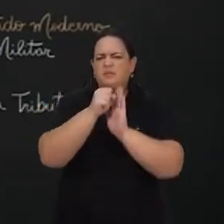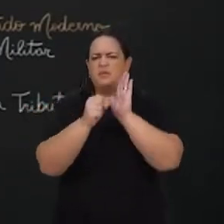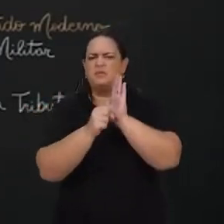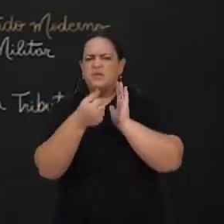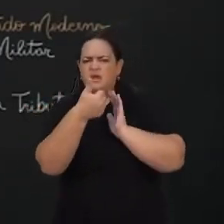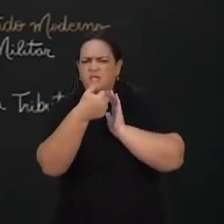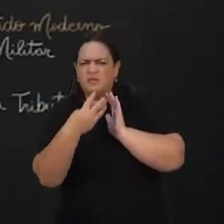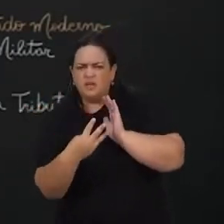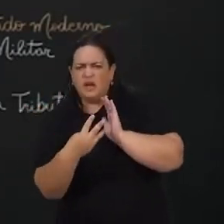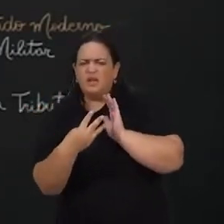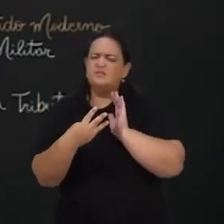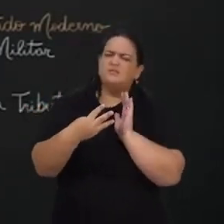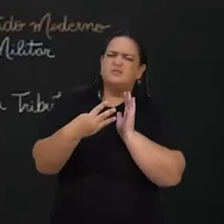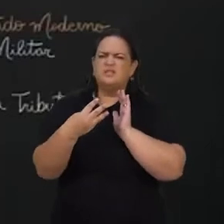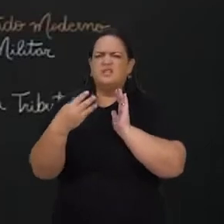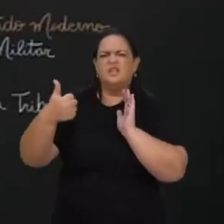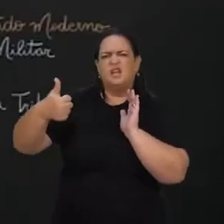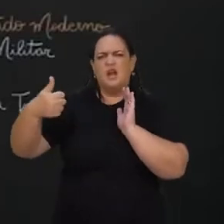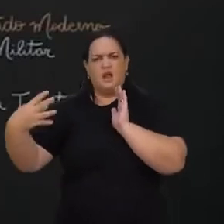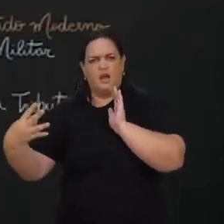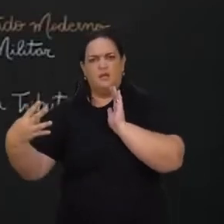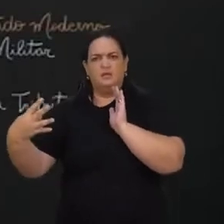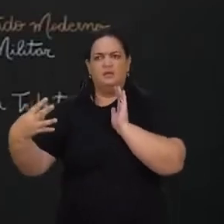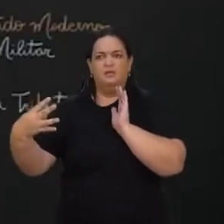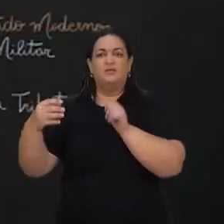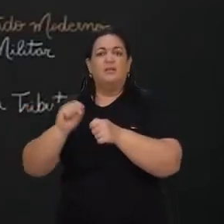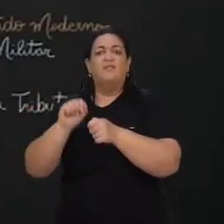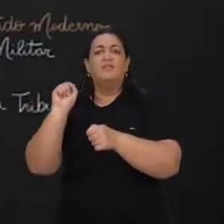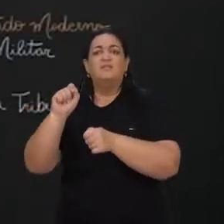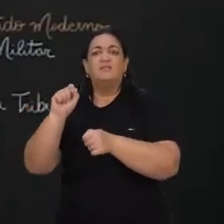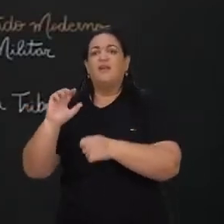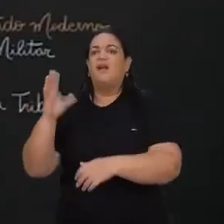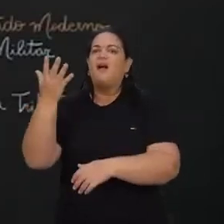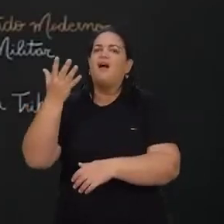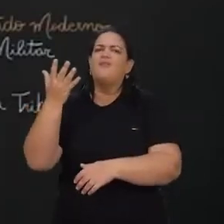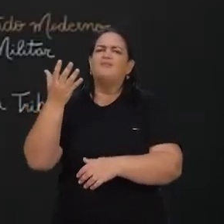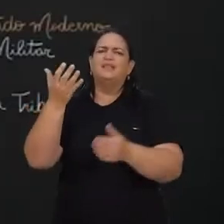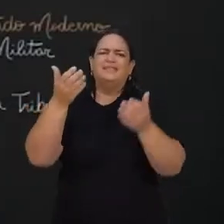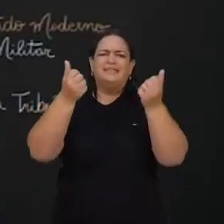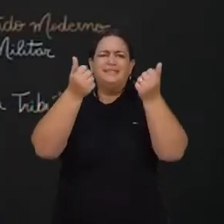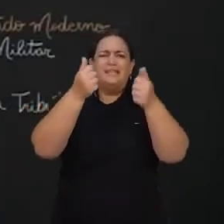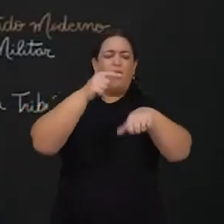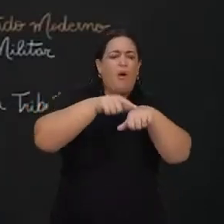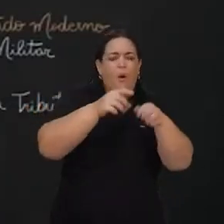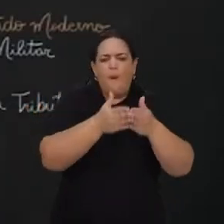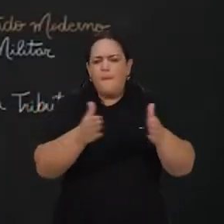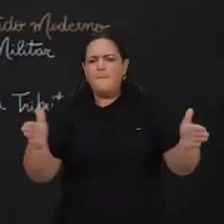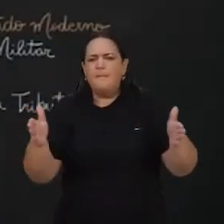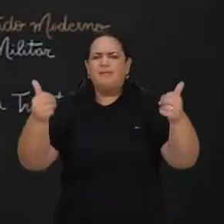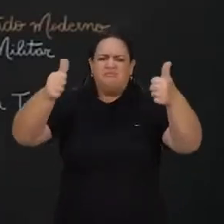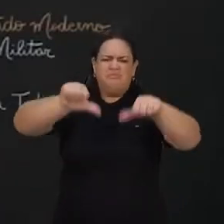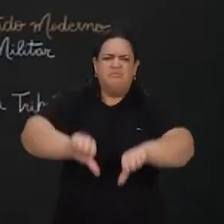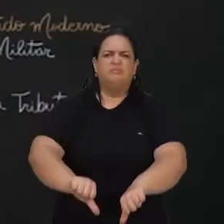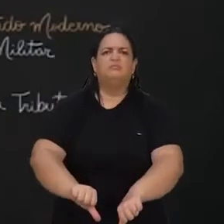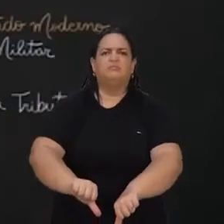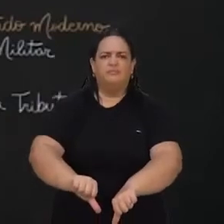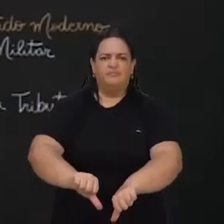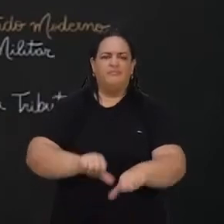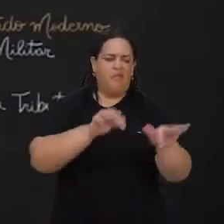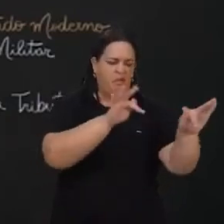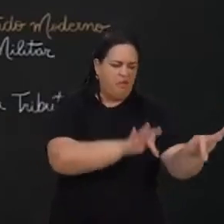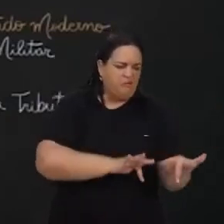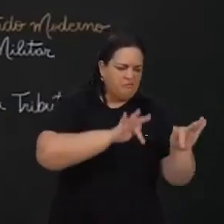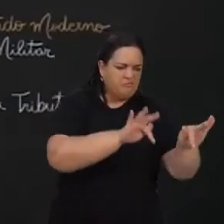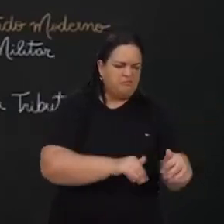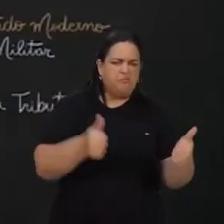século XIV, que contribuíram para a crise, para o desgaste desse modelo, para o que a gente chama de crise do feudalismo. Isso que a